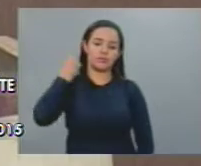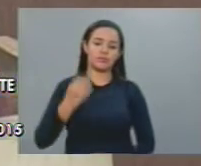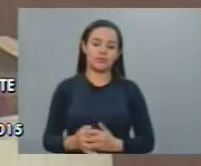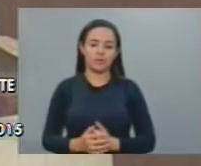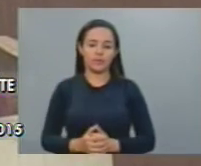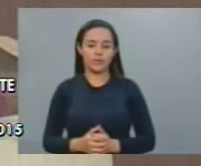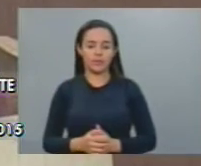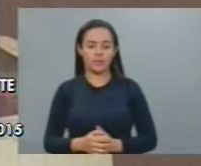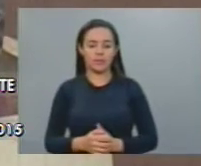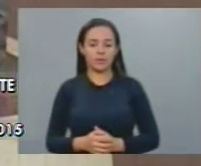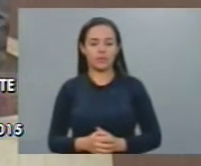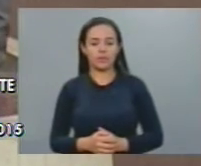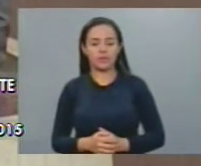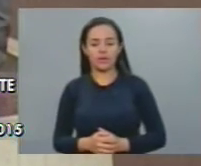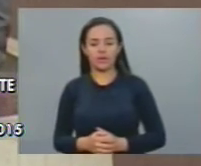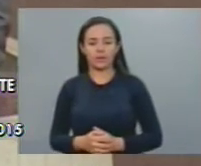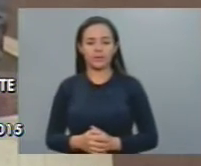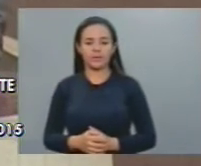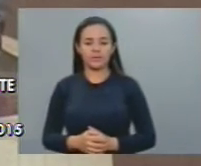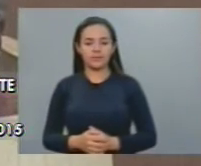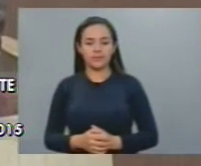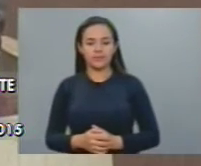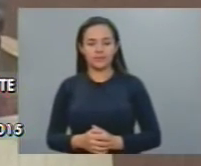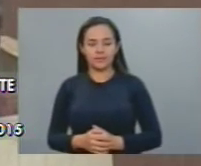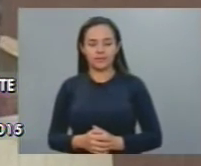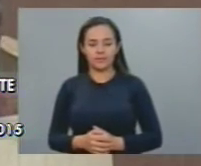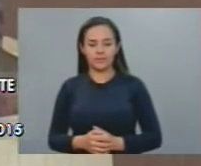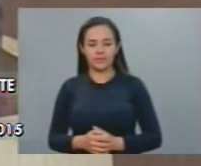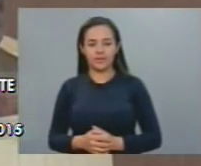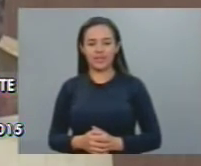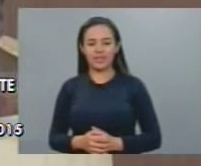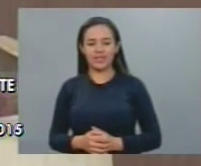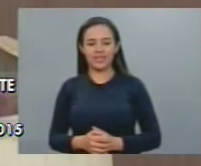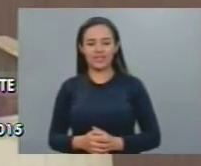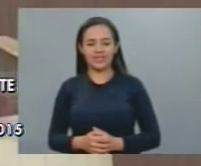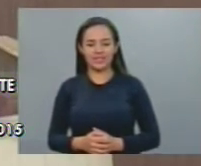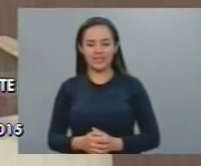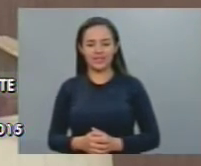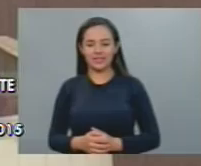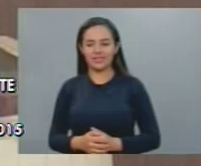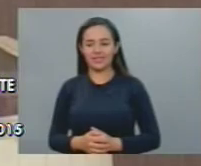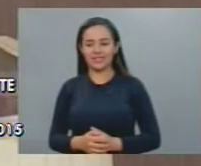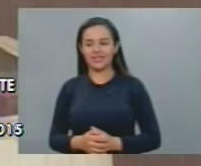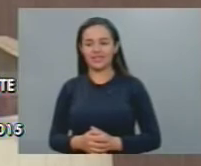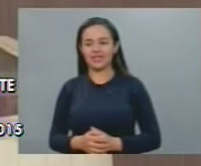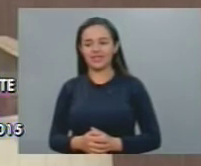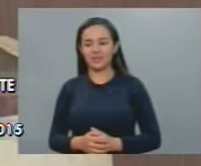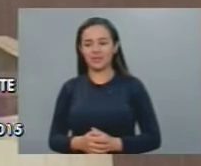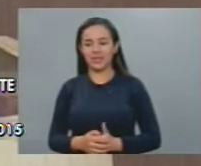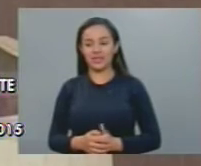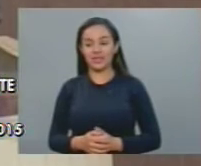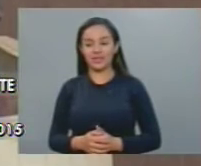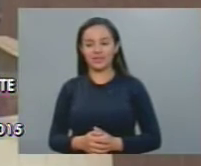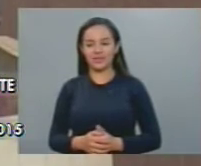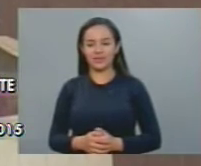Por favor. Tem aniversariante, ok, tem privilégio. Ok. Para dizer que,